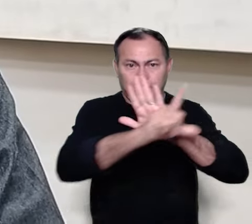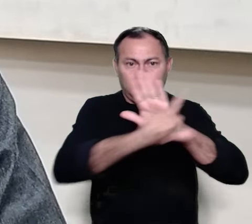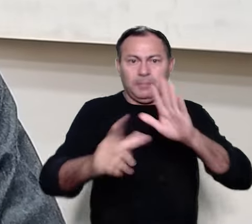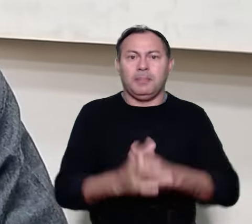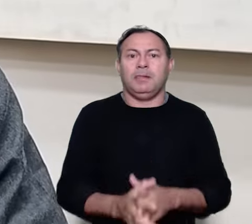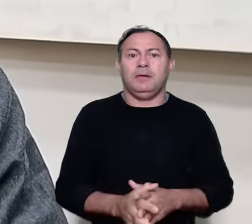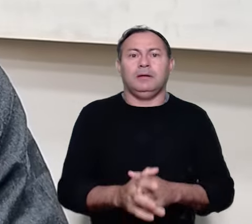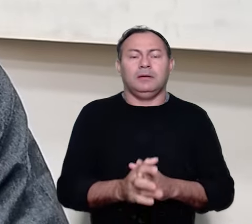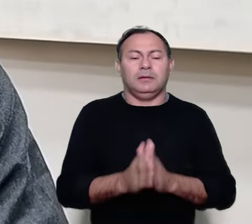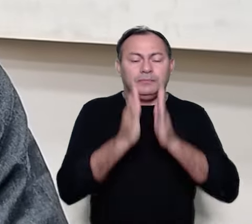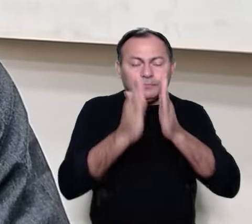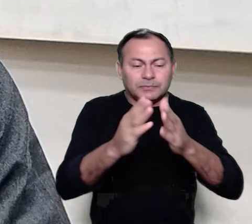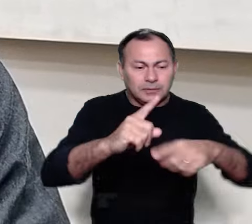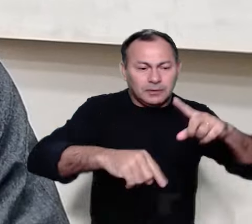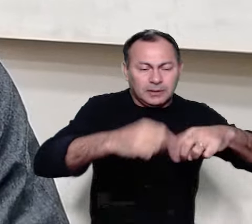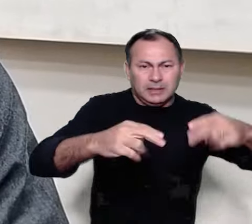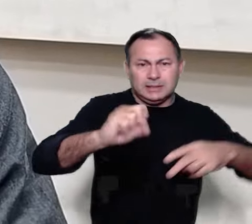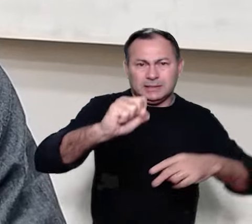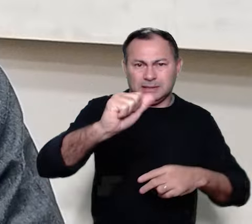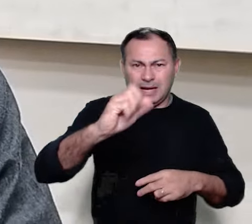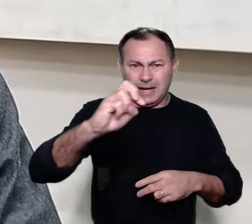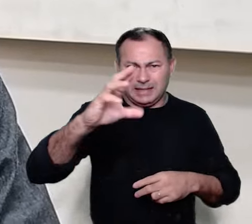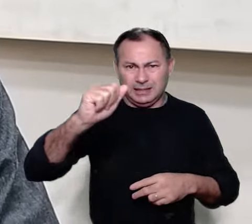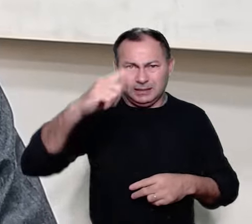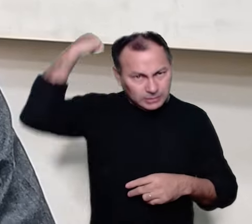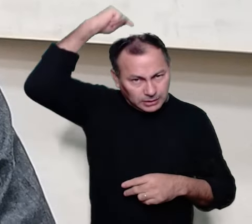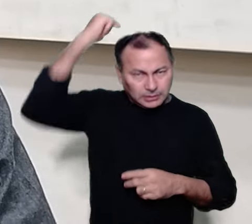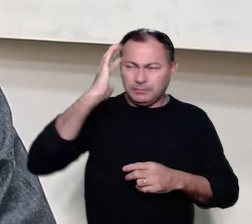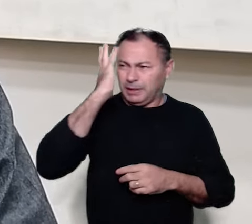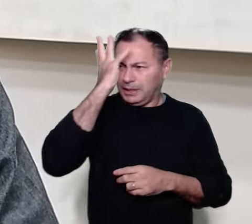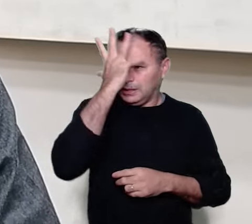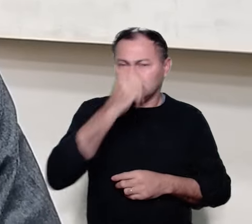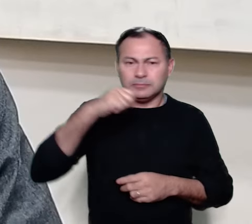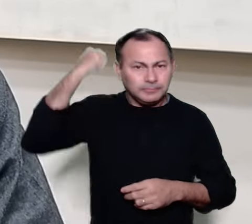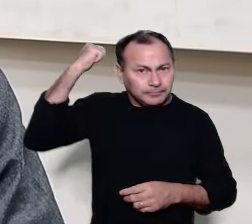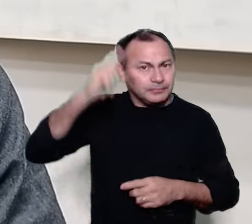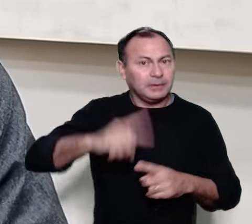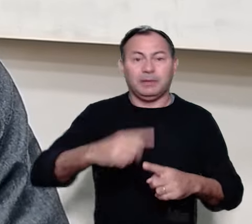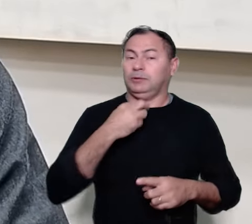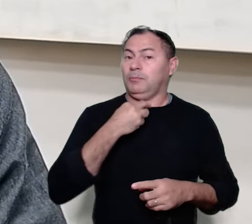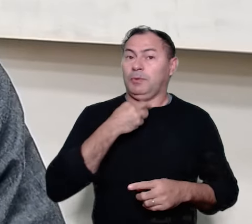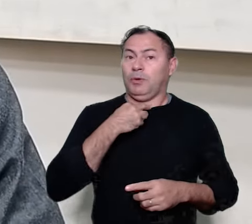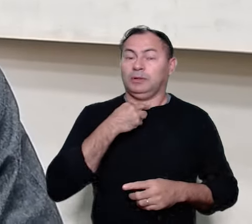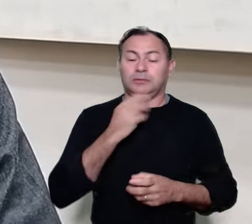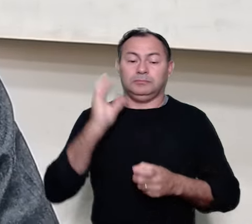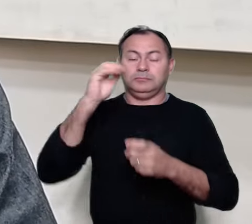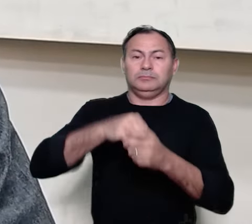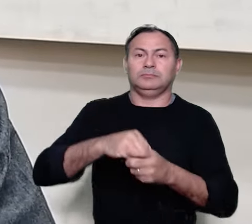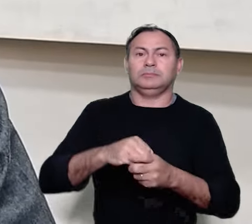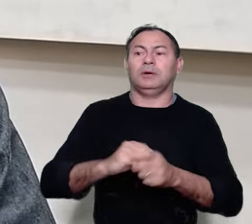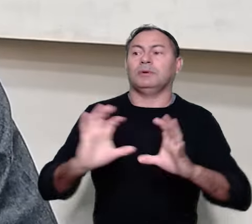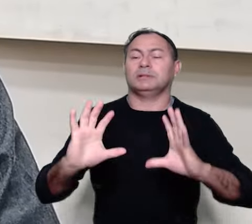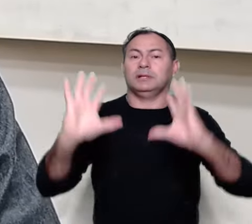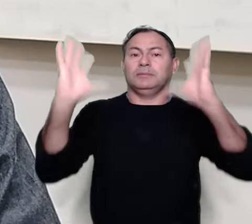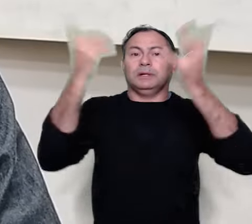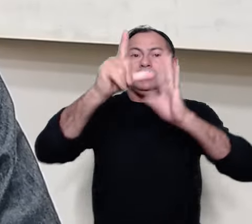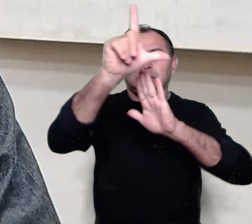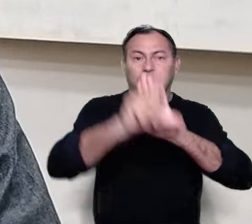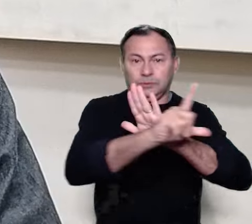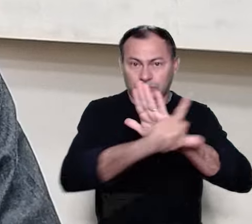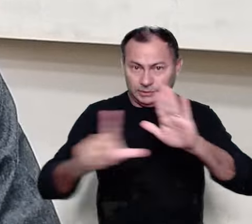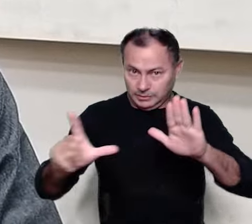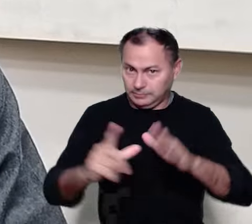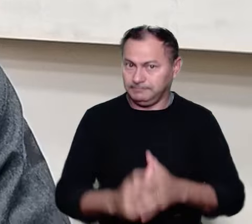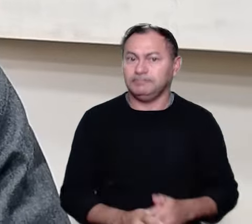Há peças sacras de grande beleza artística, mas que não podem ser incluídas em uma celebração